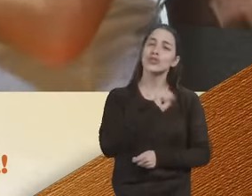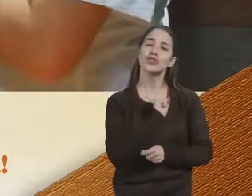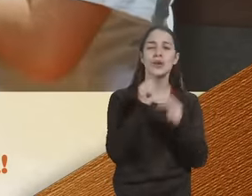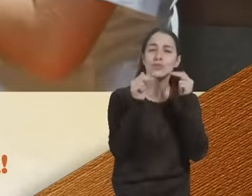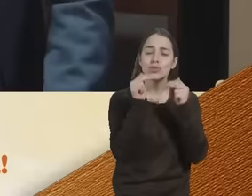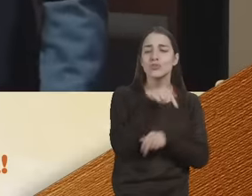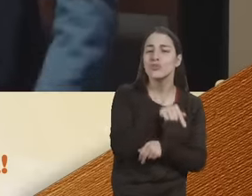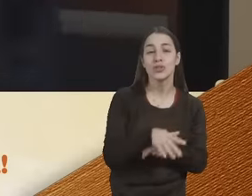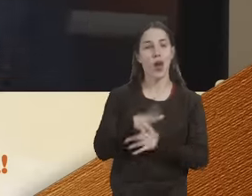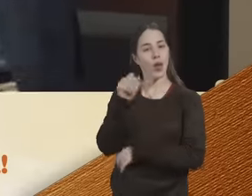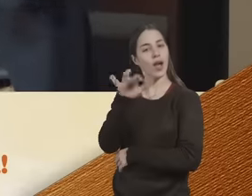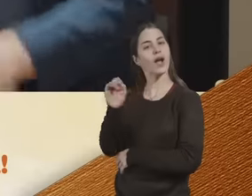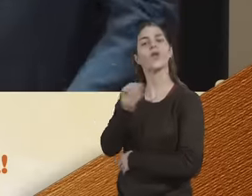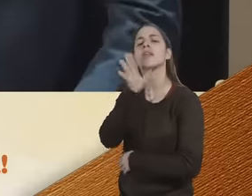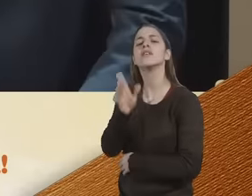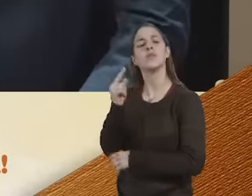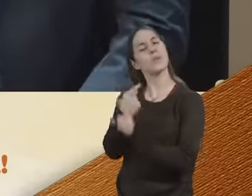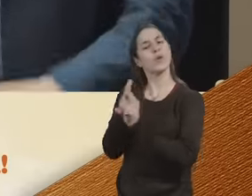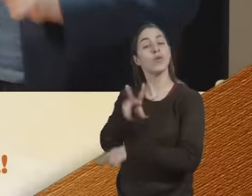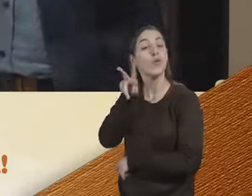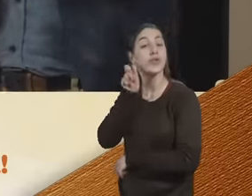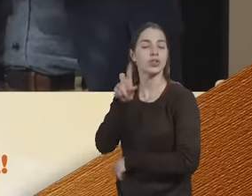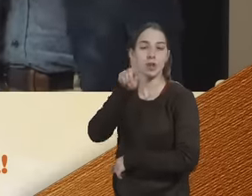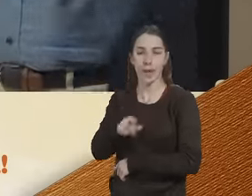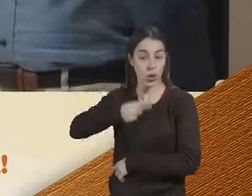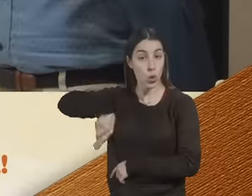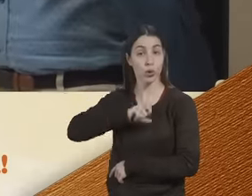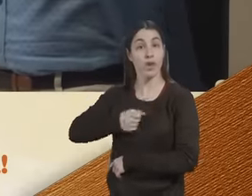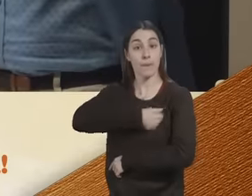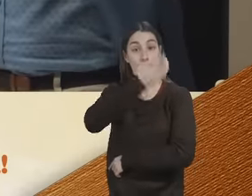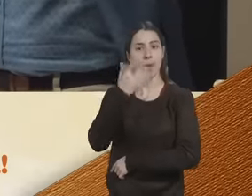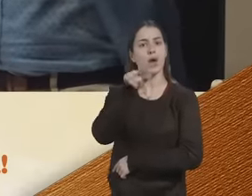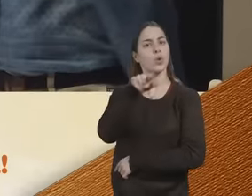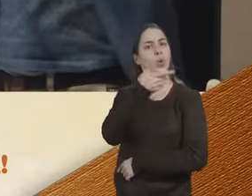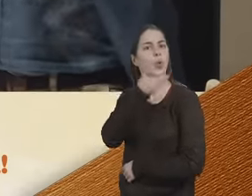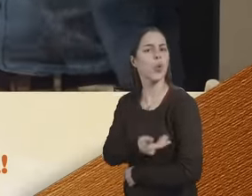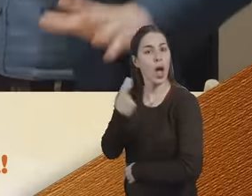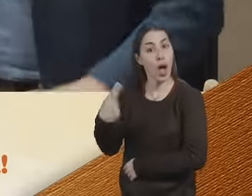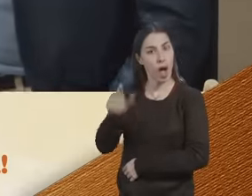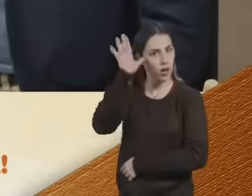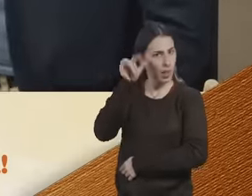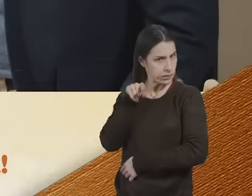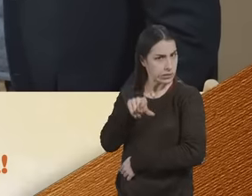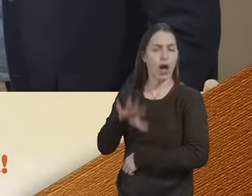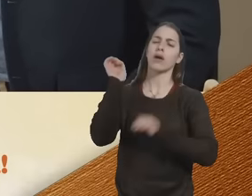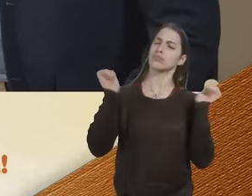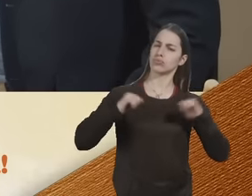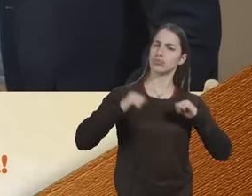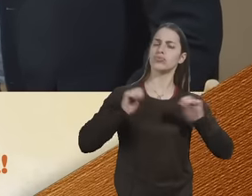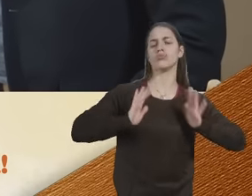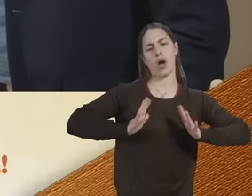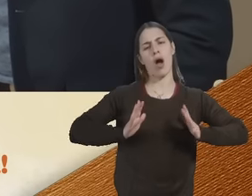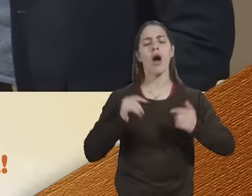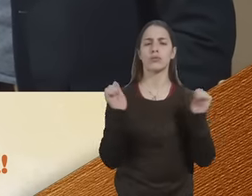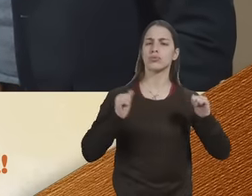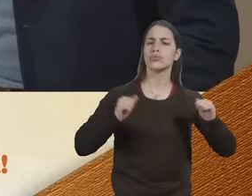nosso almocinho hoje? Oh, Ricardo, diz-me aqui uma coisa, e para os ouvintes da nossa manhã, tu já tens uma vasta experiência a lidar com este tipo de animais, estou certo? Já. Eu já